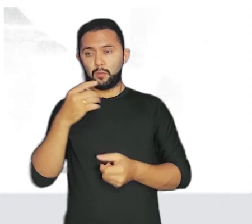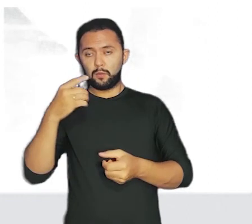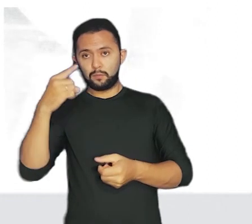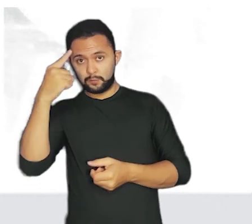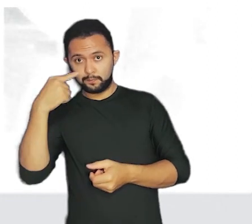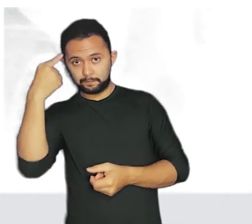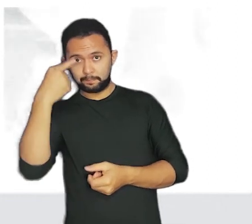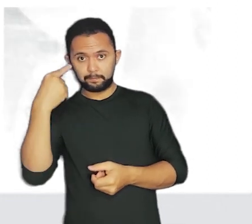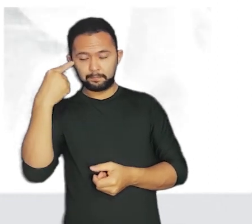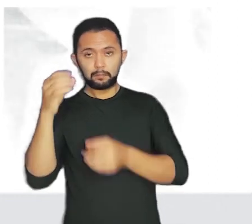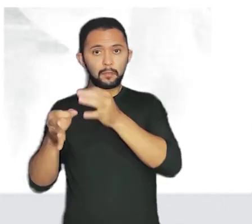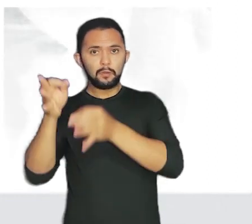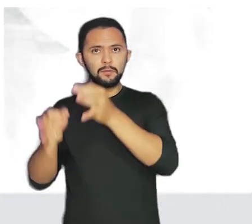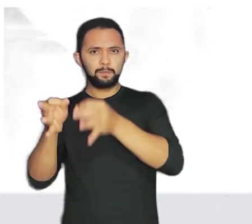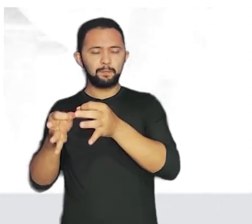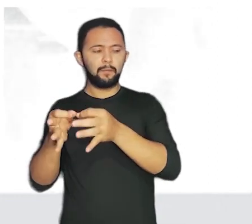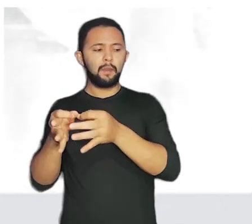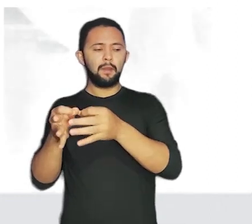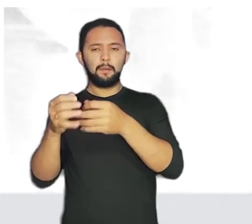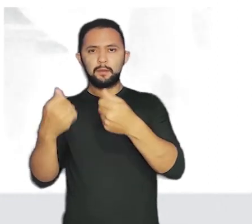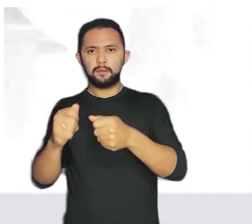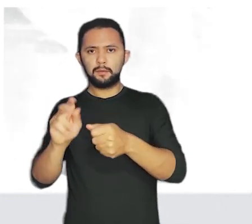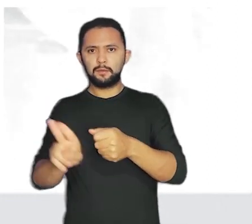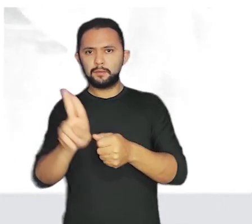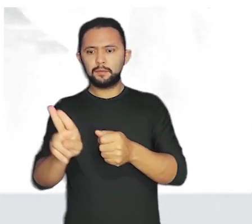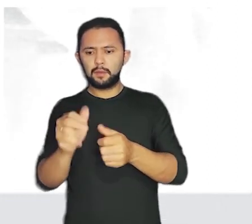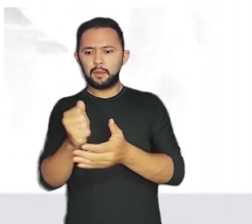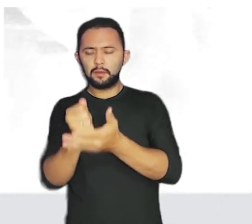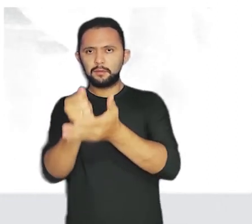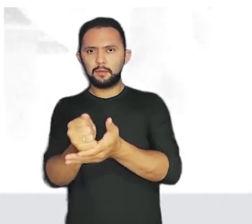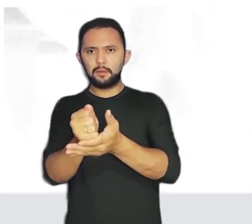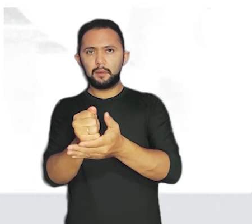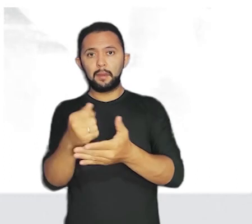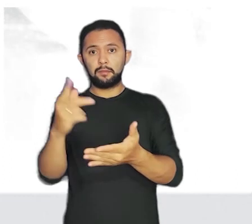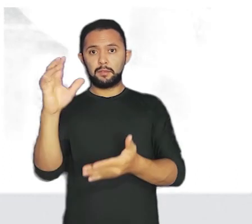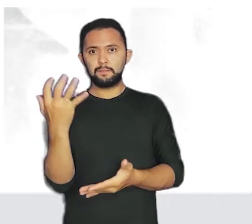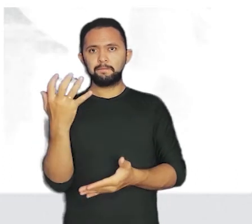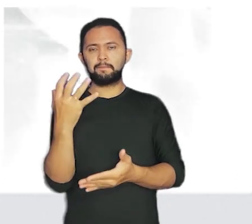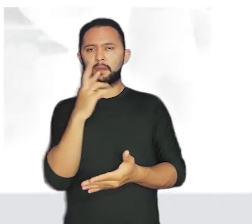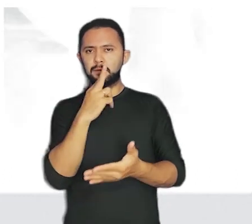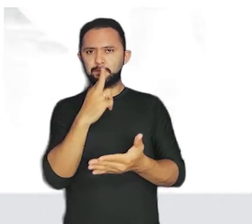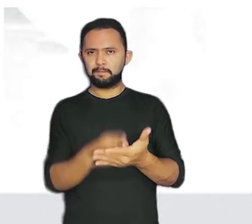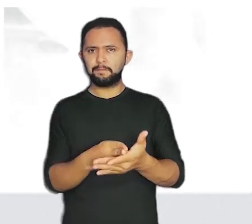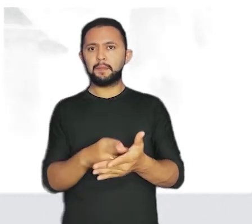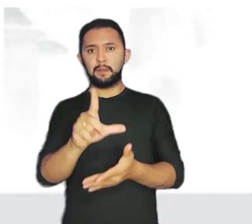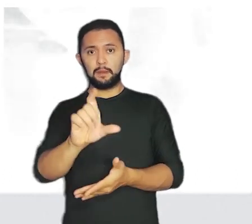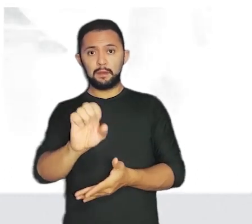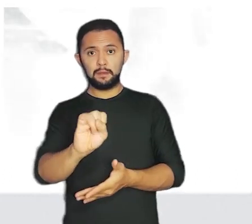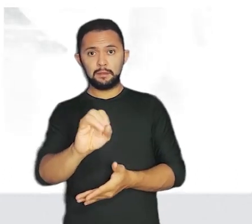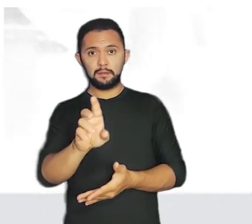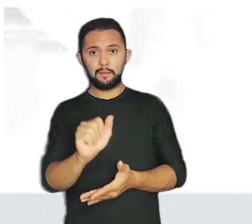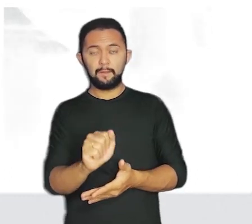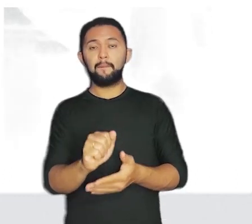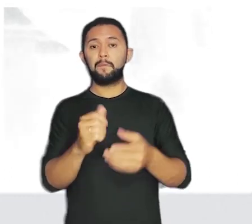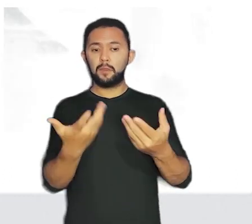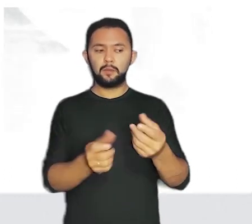ou omissas que cada um dos acusados teria desenvolvido e contribuído à realização do resultado lesivo, segundo a decisão